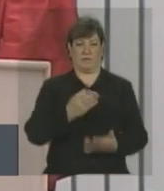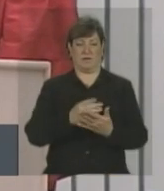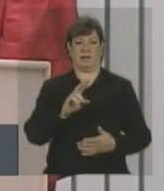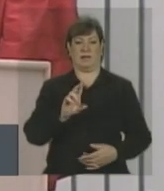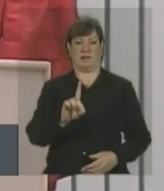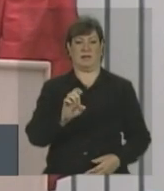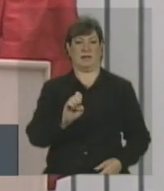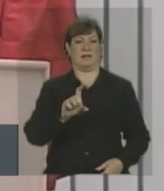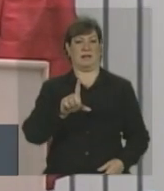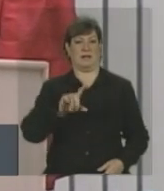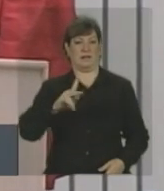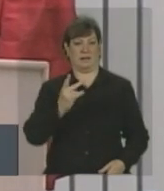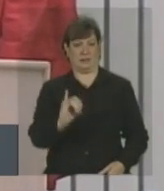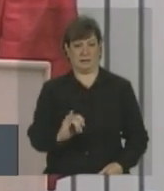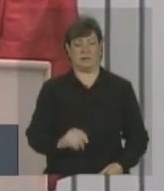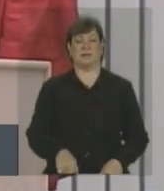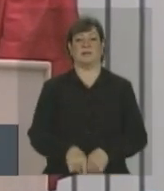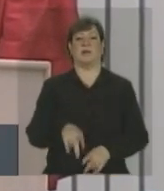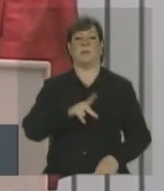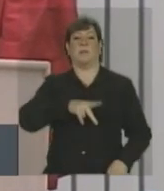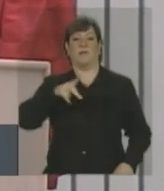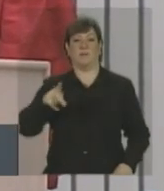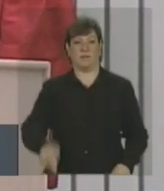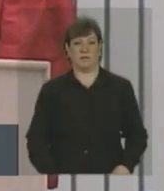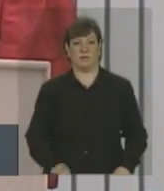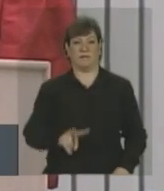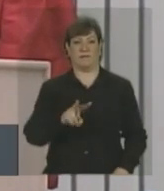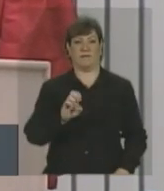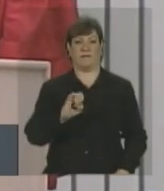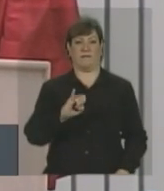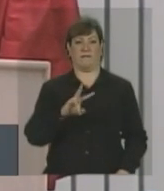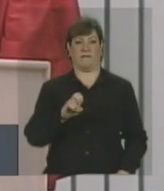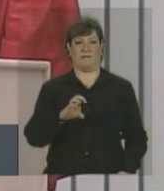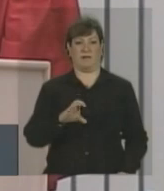Professor Vivek Suneja,